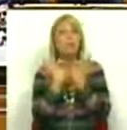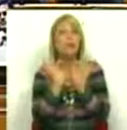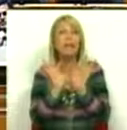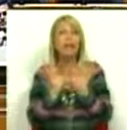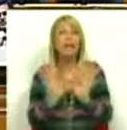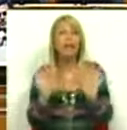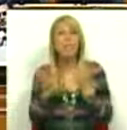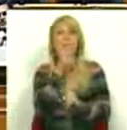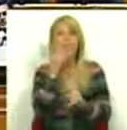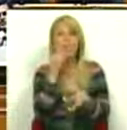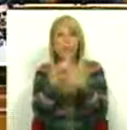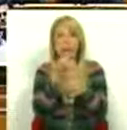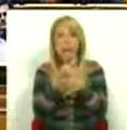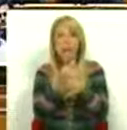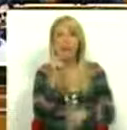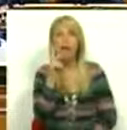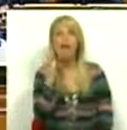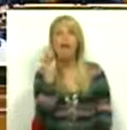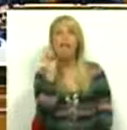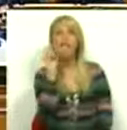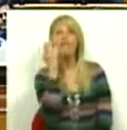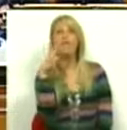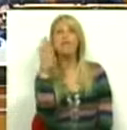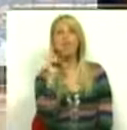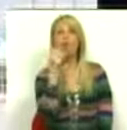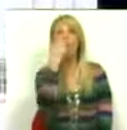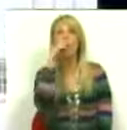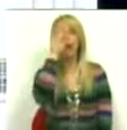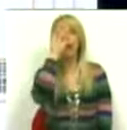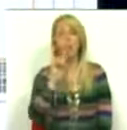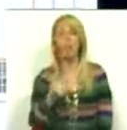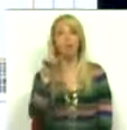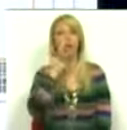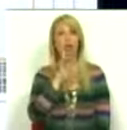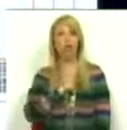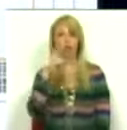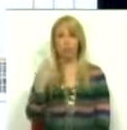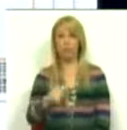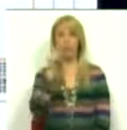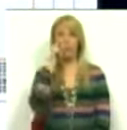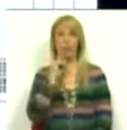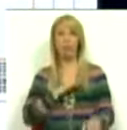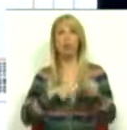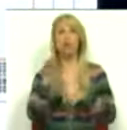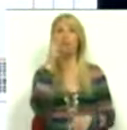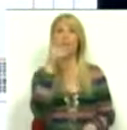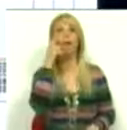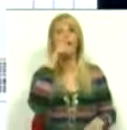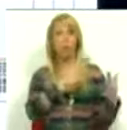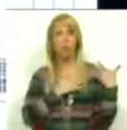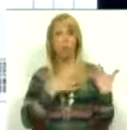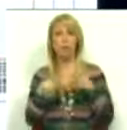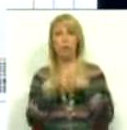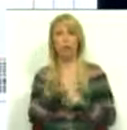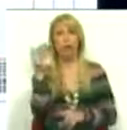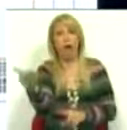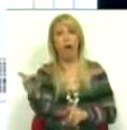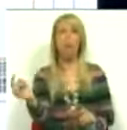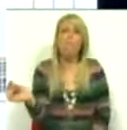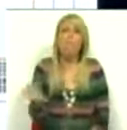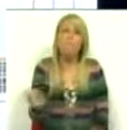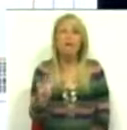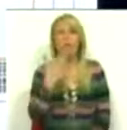a mesma família de vírus da gripe. Senhora Presidente, senhoras e senhores deputados, A quem tem responsabilidades políticas, no